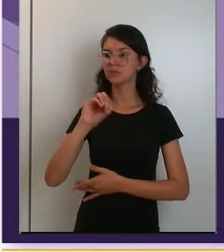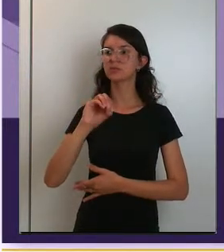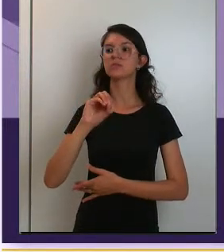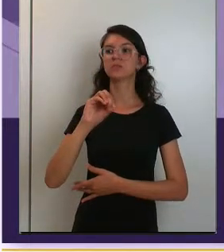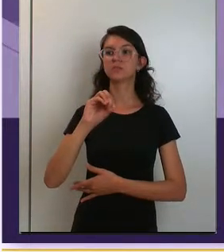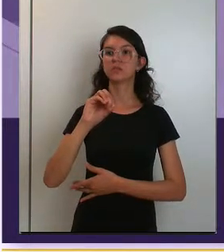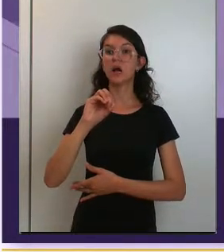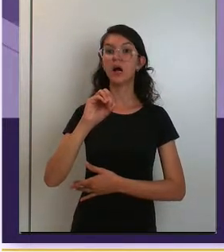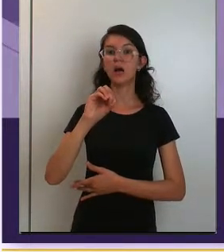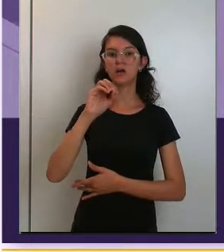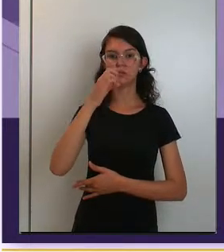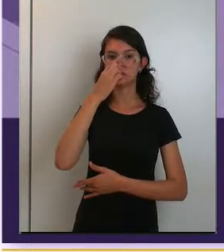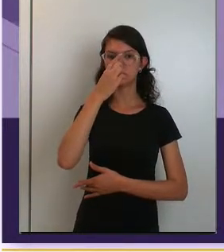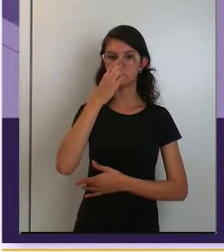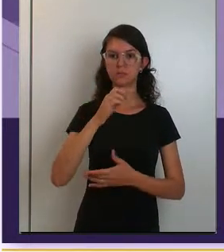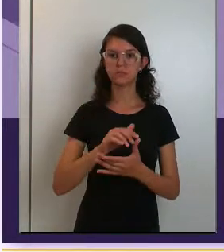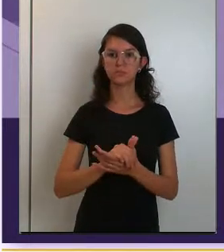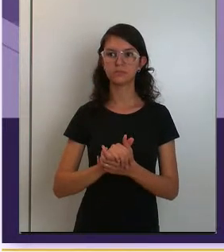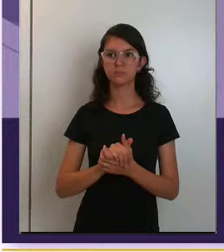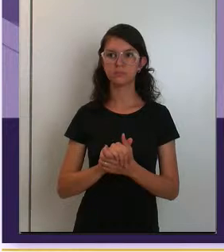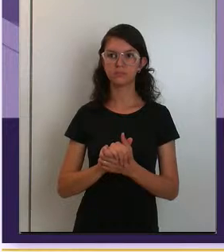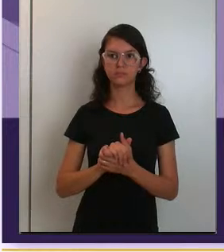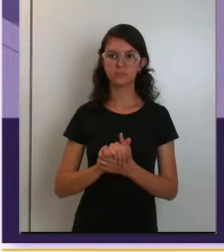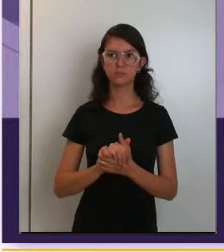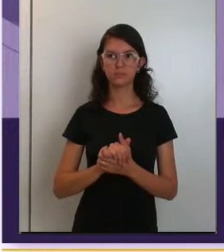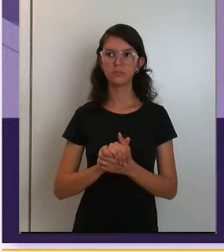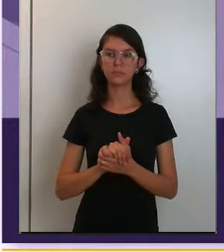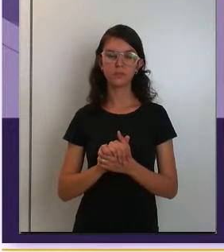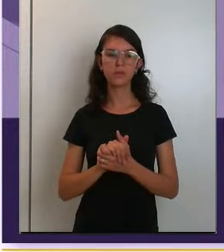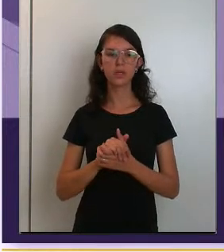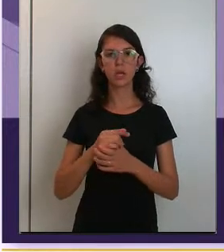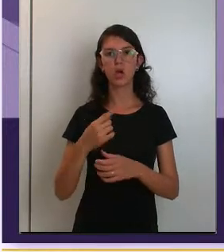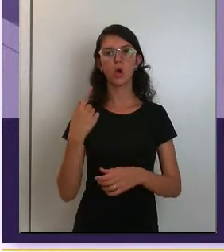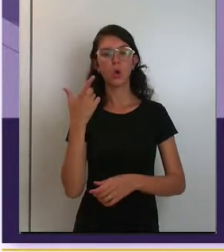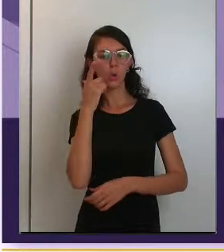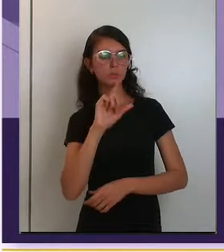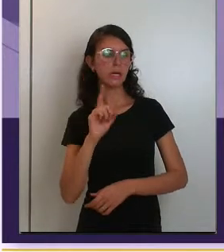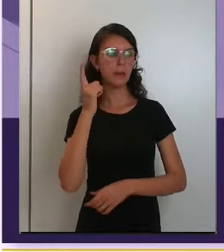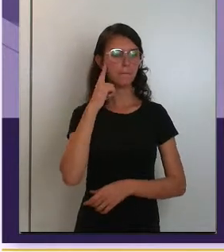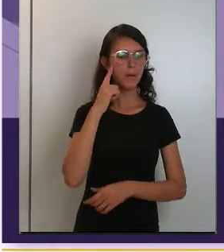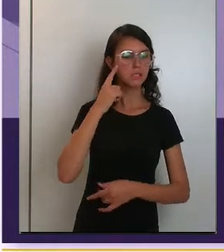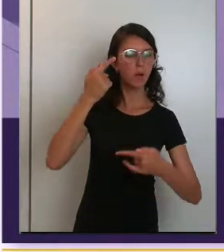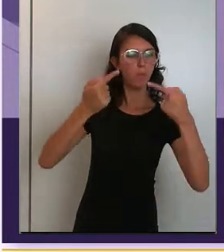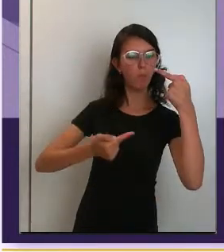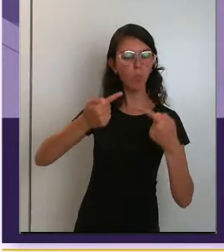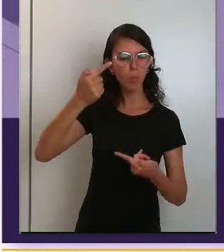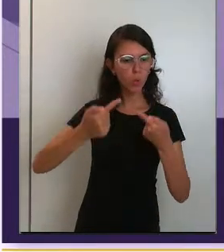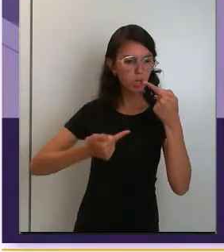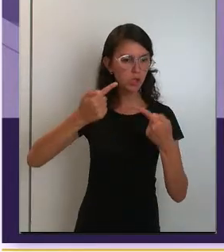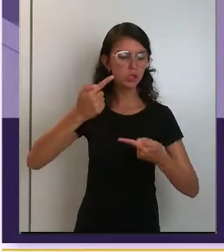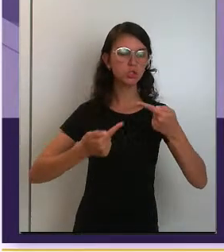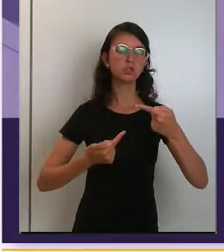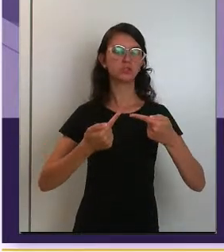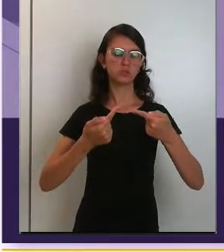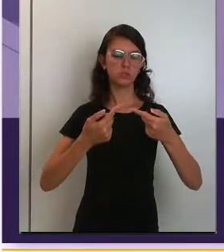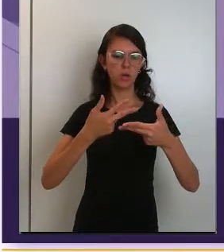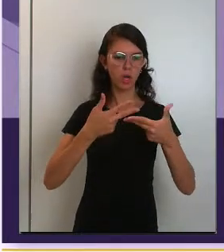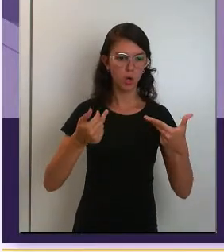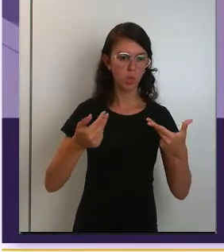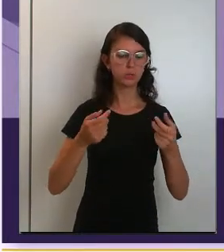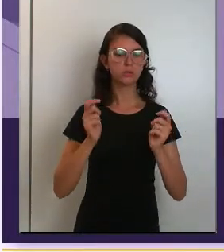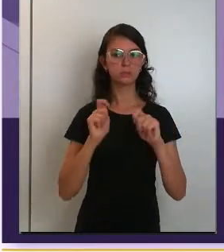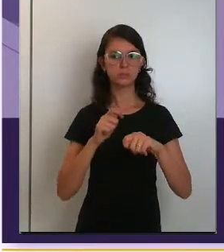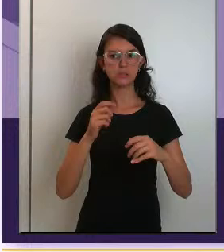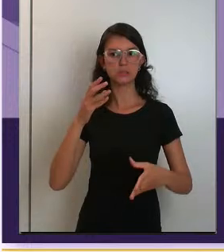visão extrajurídica. Com certeza ajuda muito a gente a pensar em políticas, em coisas a serem adotadas e, enfim,